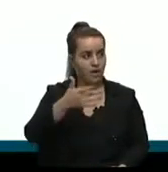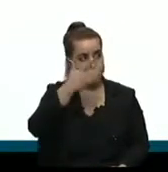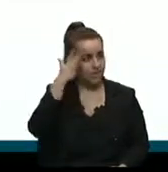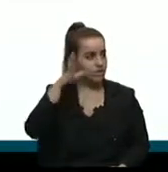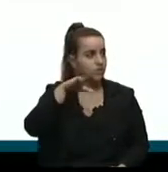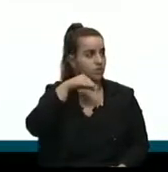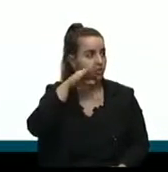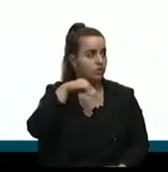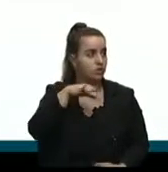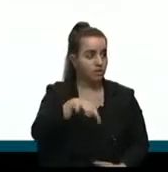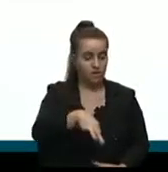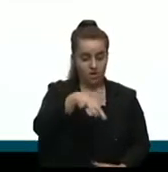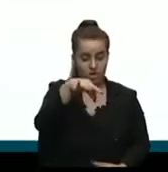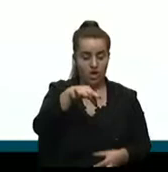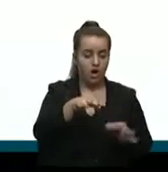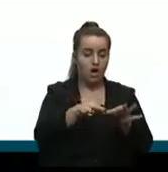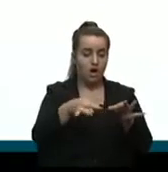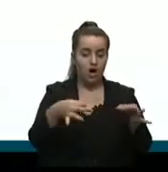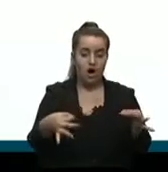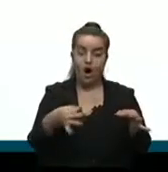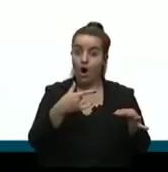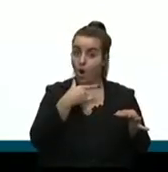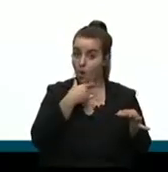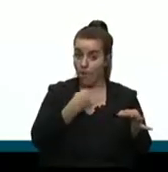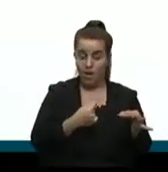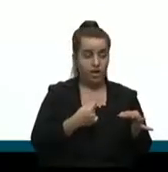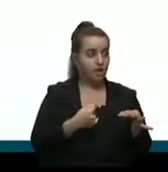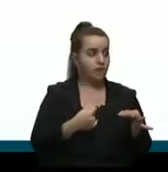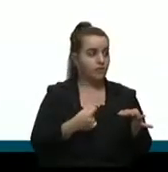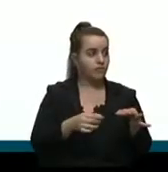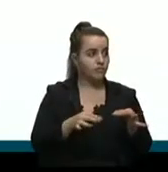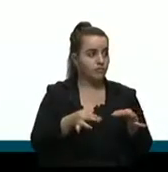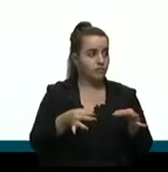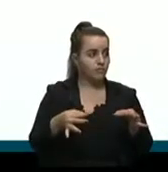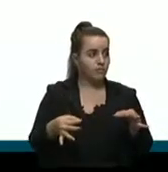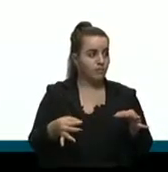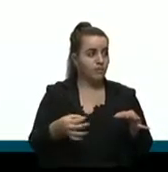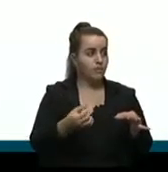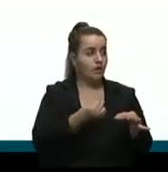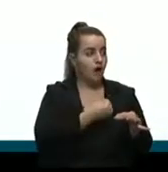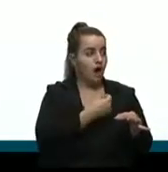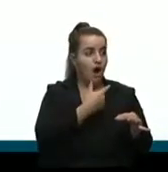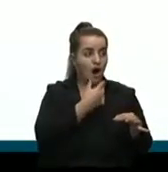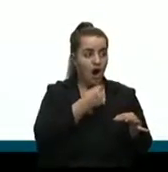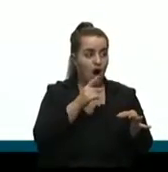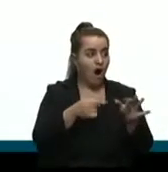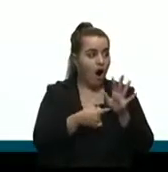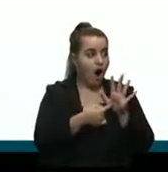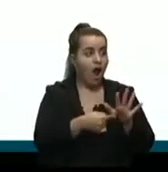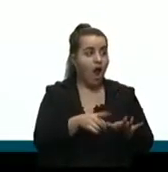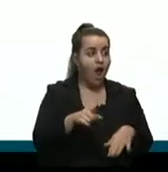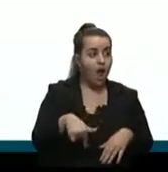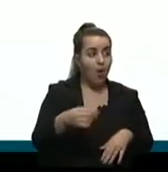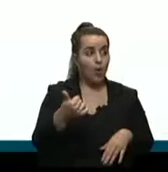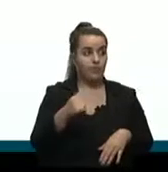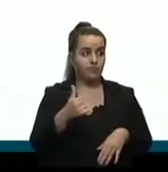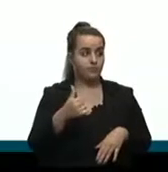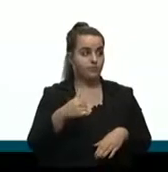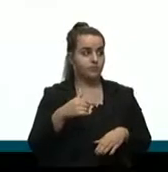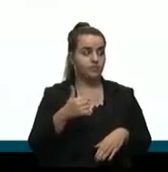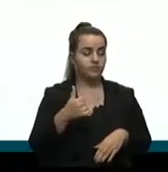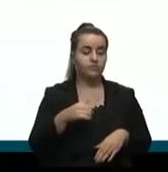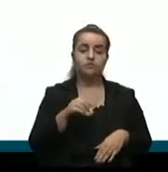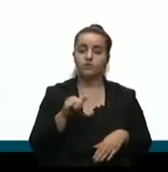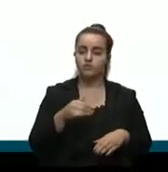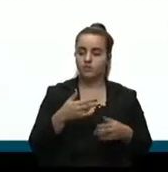funcionário sorteado ser do sexo masculino. O número de homens na amostra é igual a 11. Então,